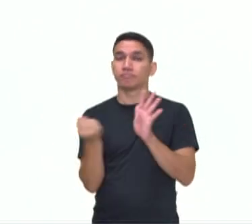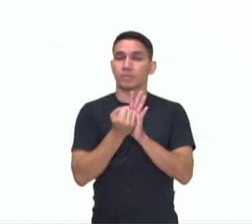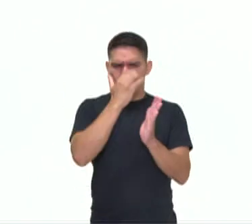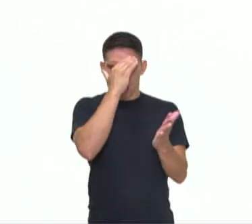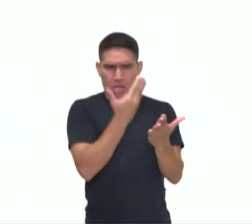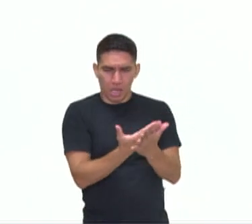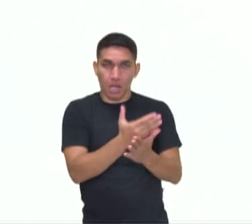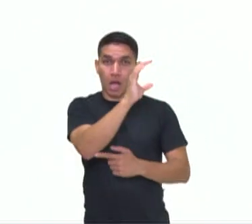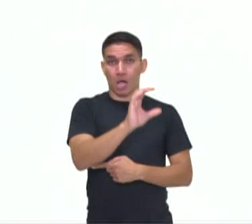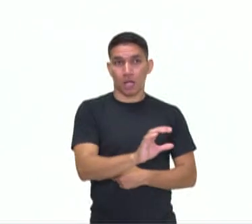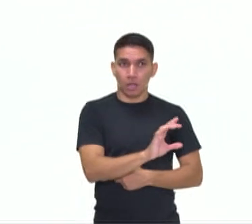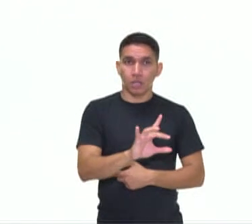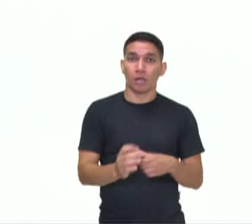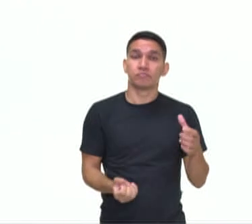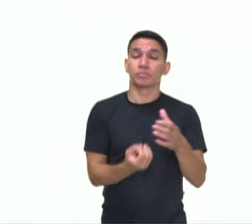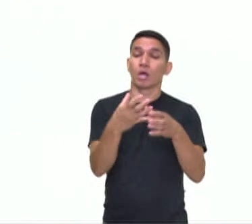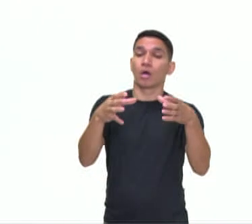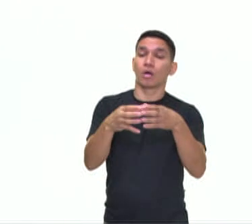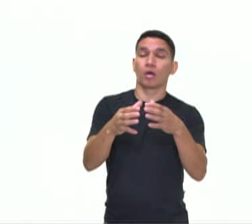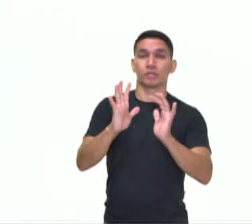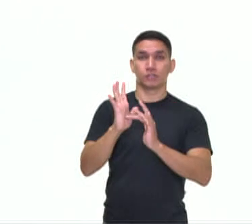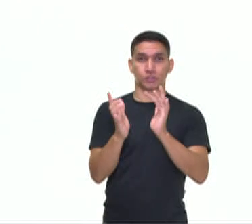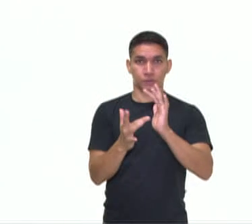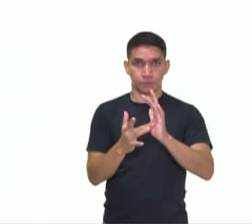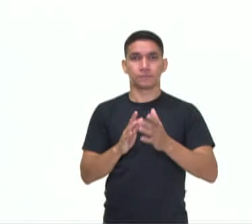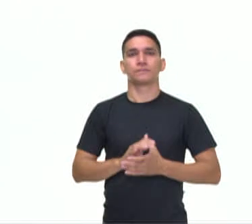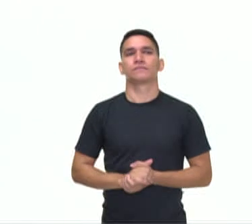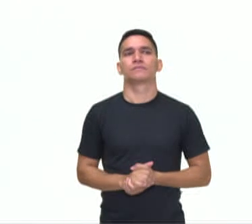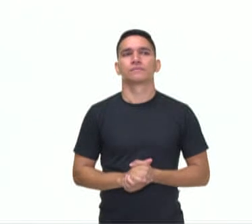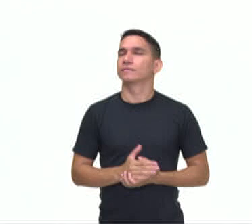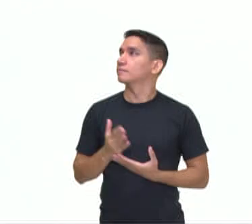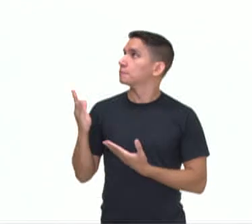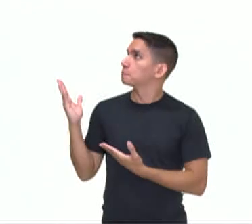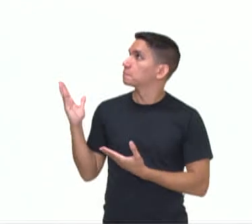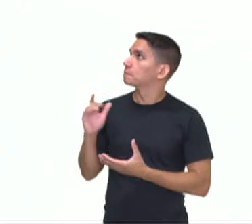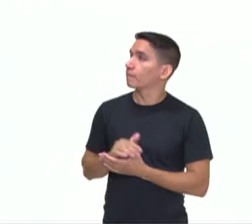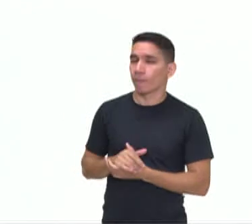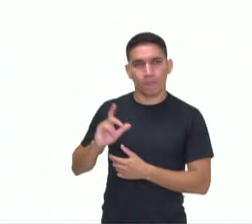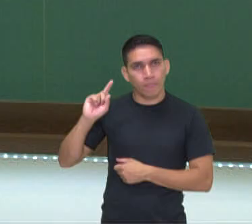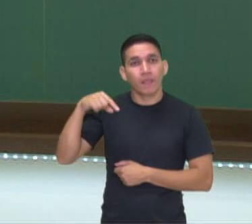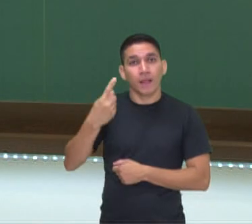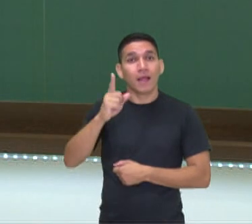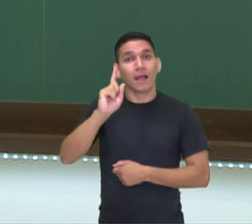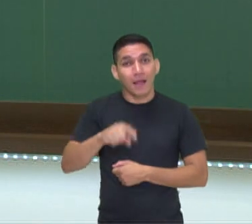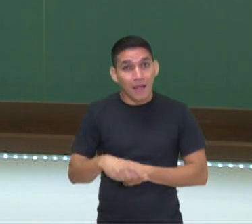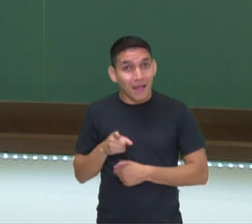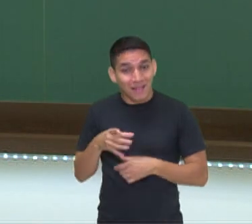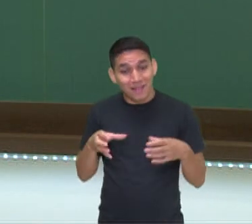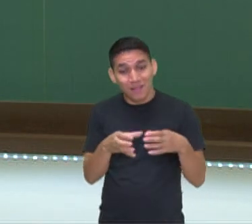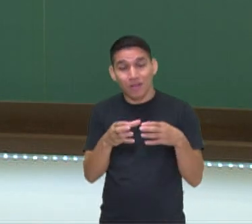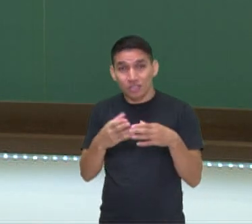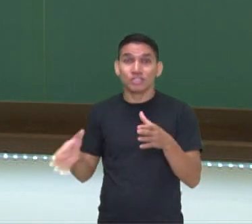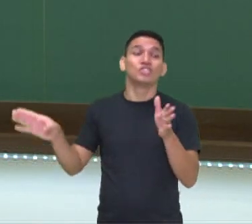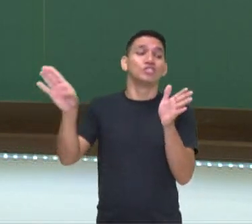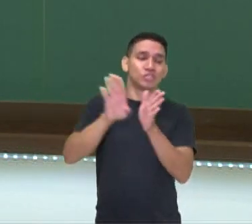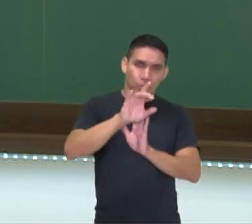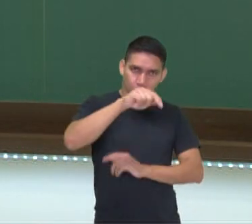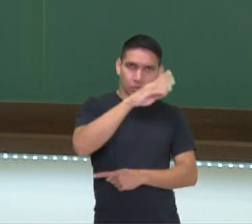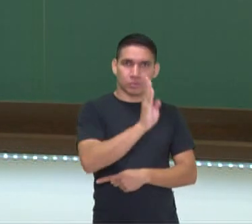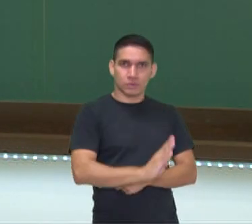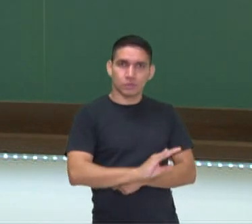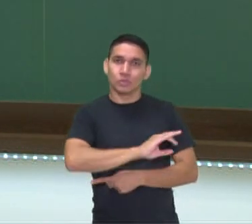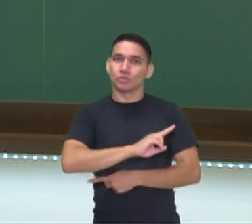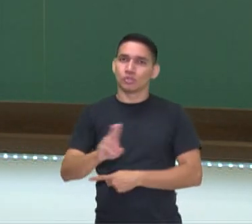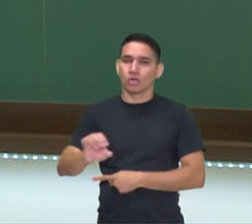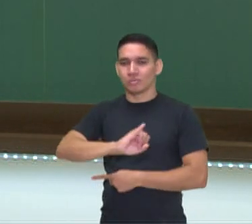católicos. Criação da Companhia de Jesus, né, que Depois foi essa companhia que veio com o Brasil, com os